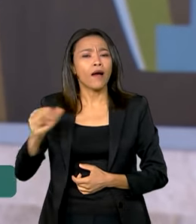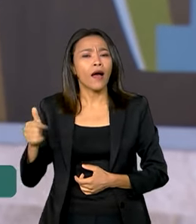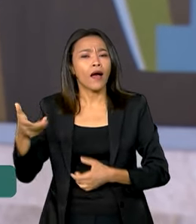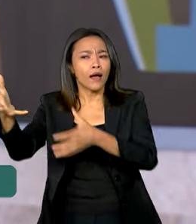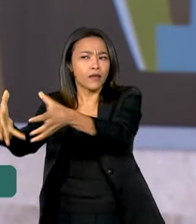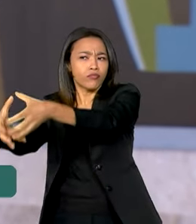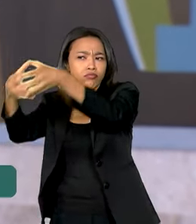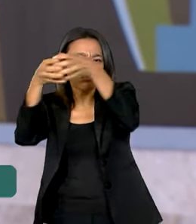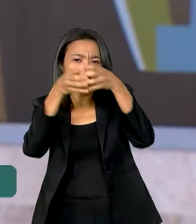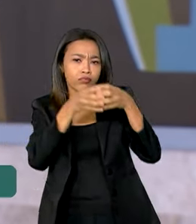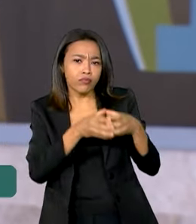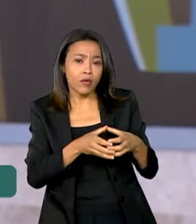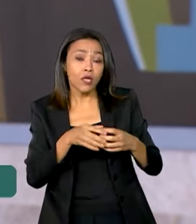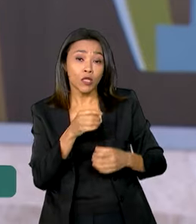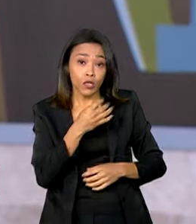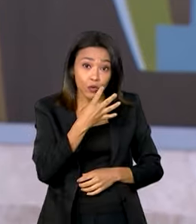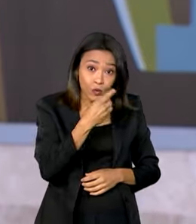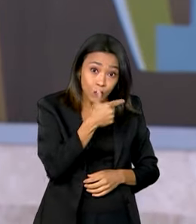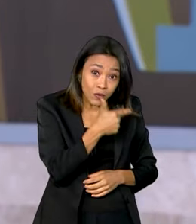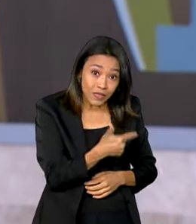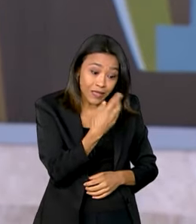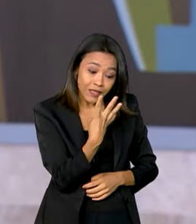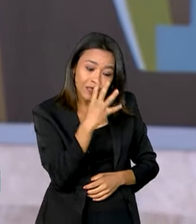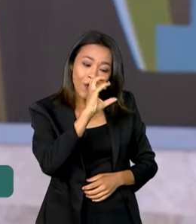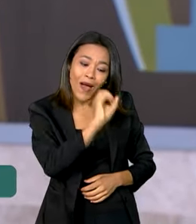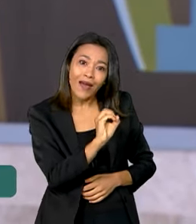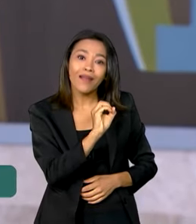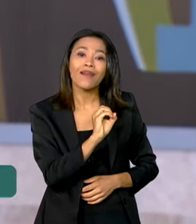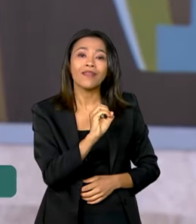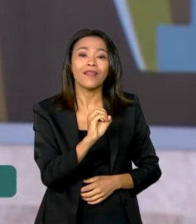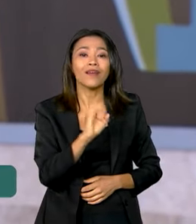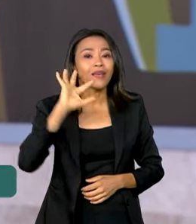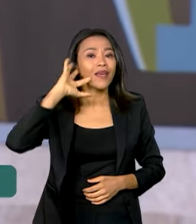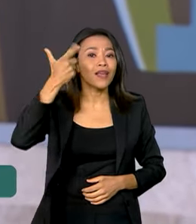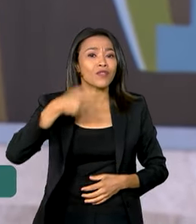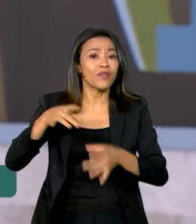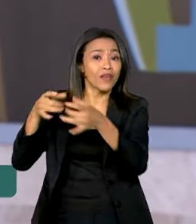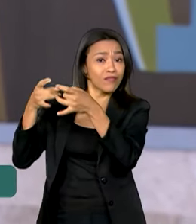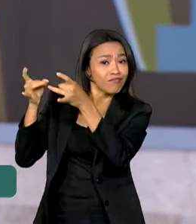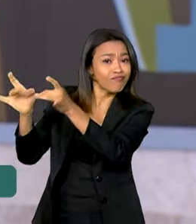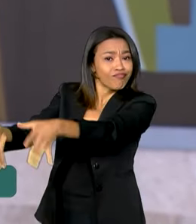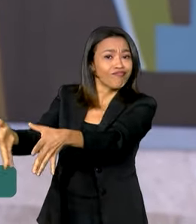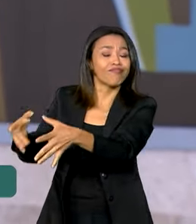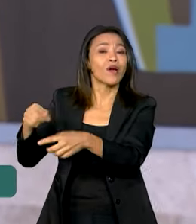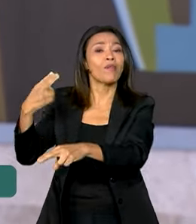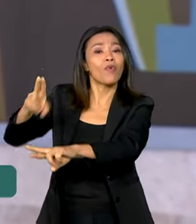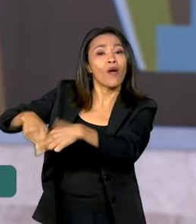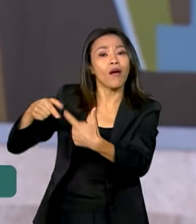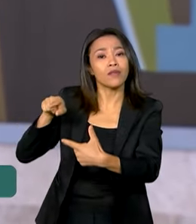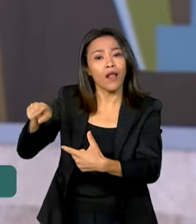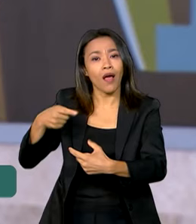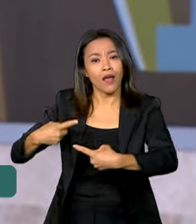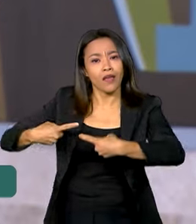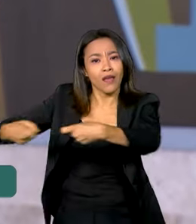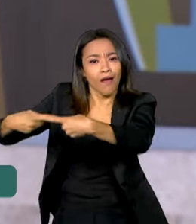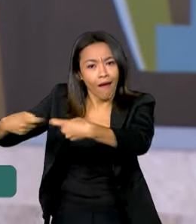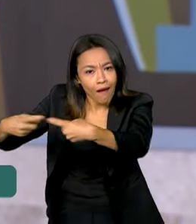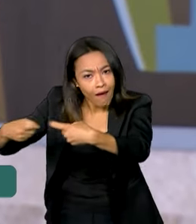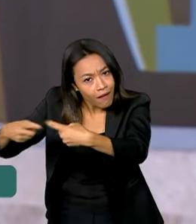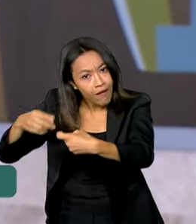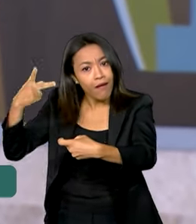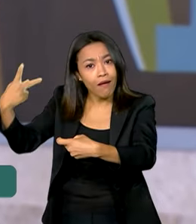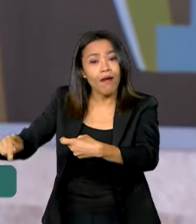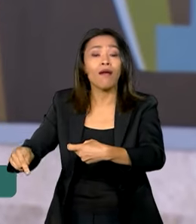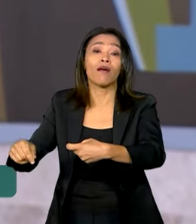até 240 brasileiros que decidiram deixar o Líbano por causa dos conflitos com as forças israelenses outros